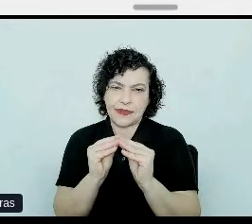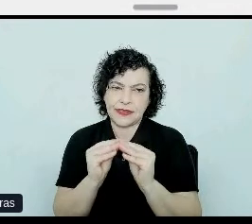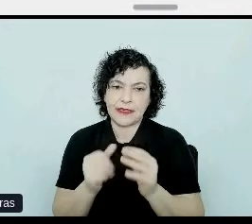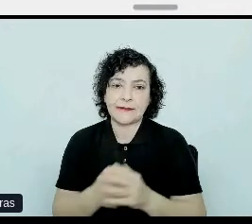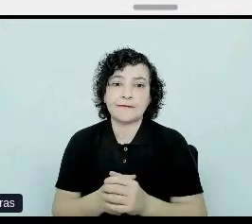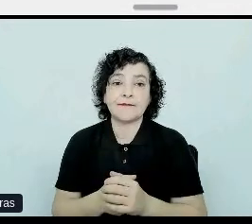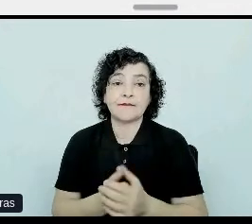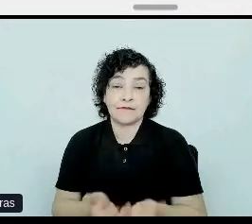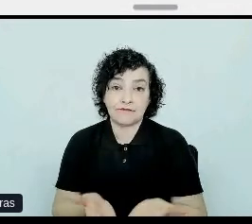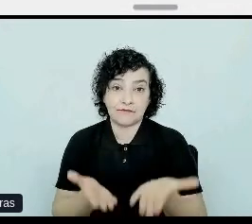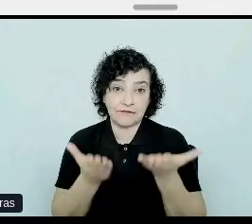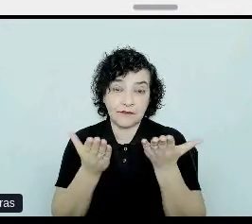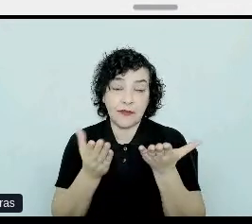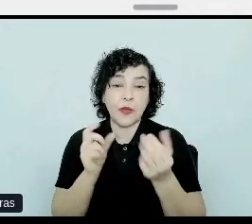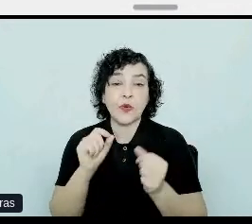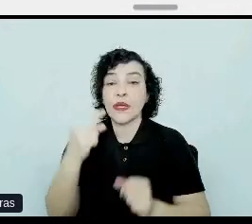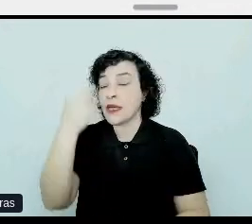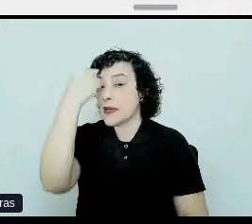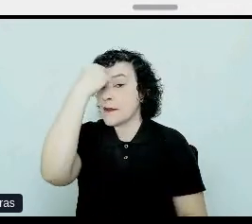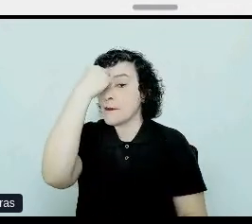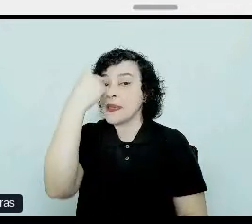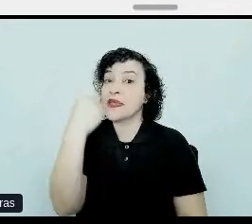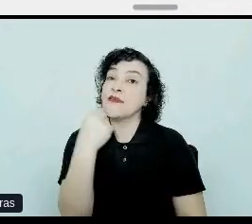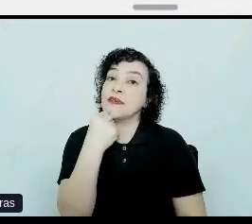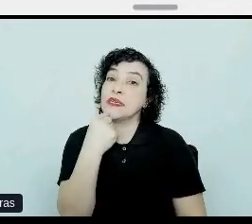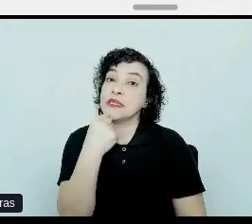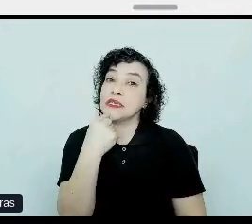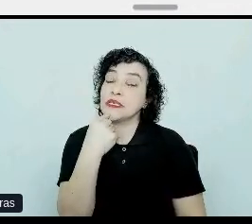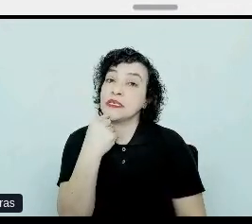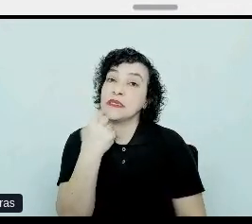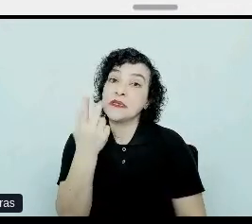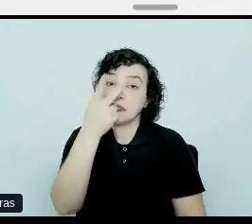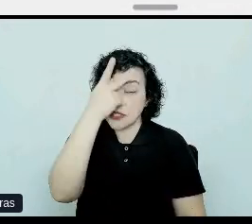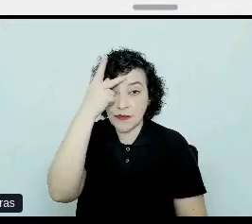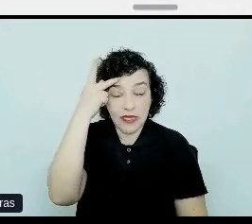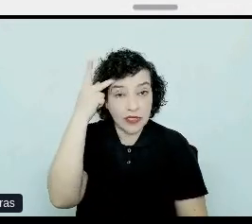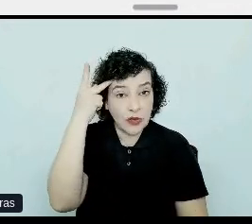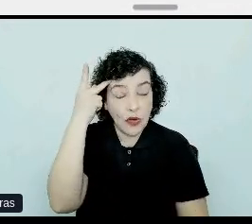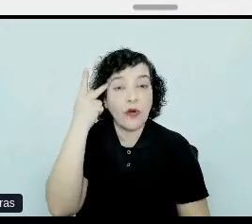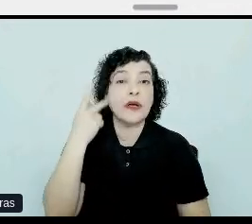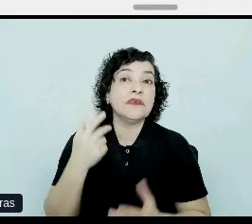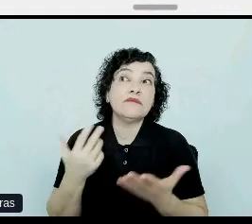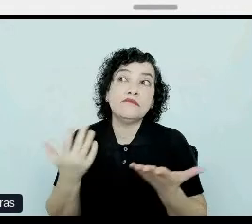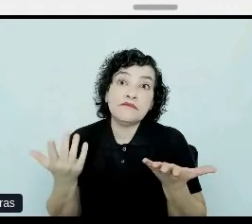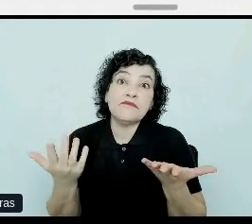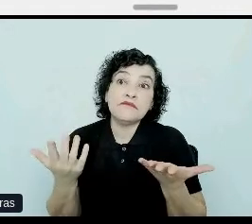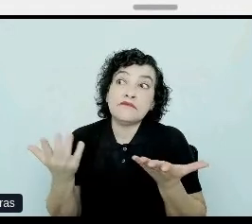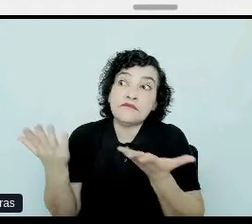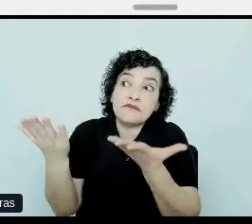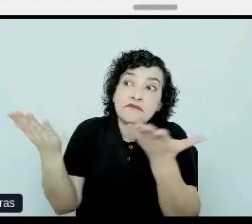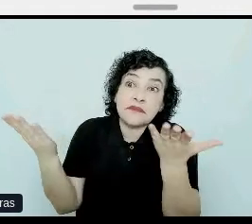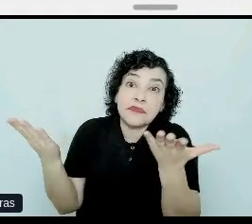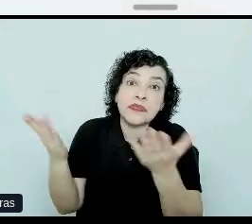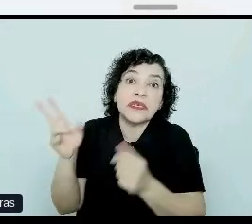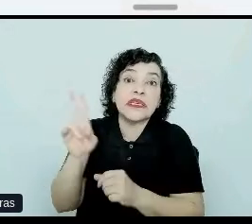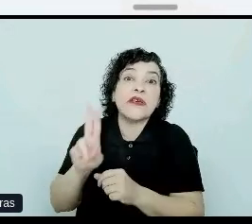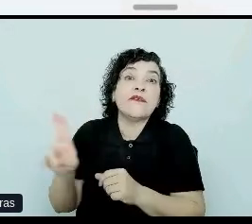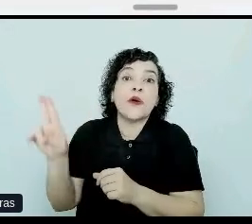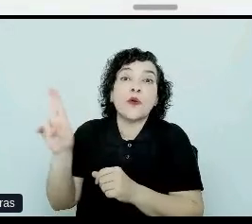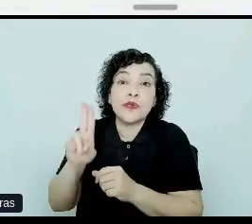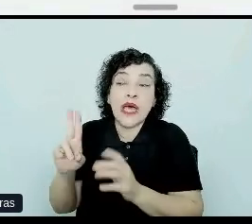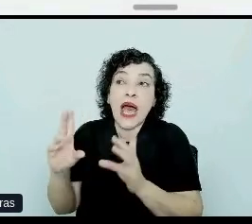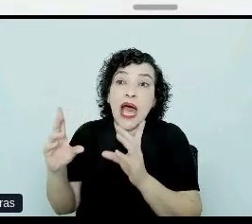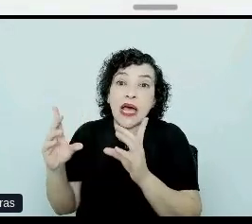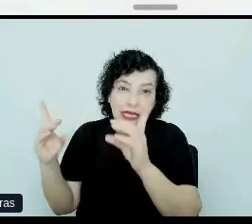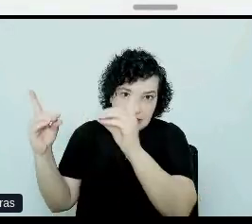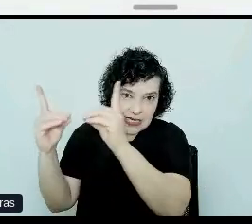gente traz aqui quais são os perfis, né, de pessoas que são atendidas quando a gente resolve, e aqui é